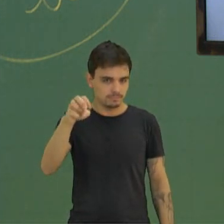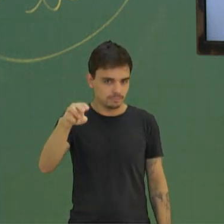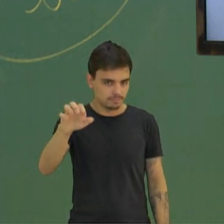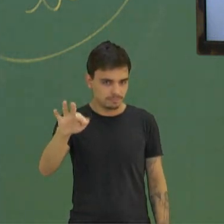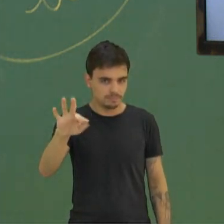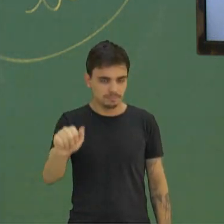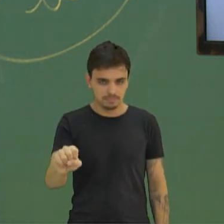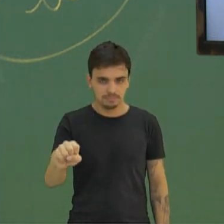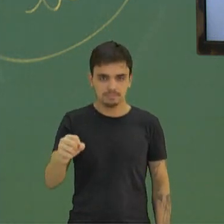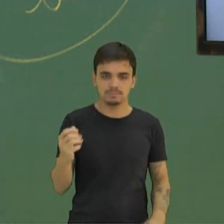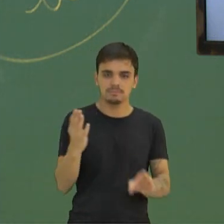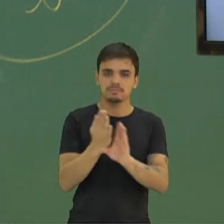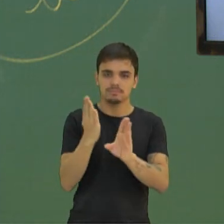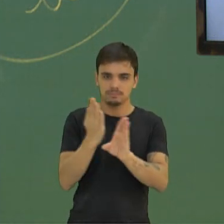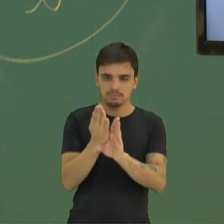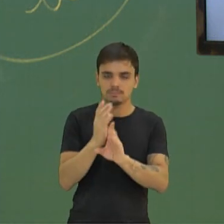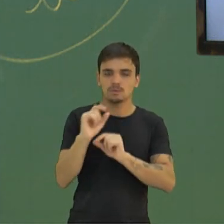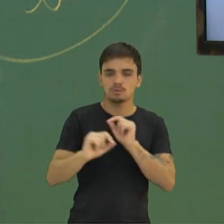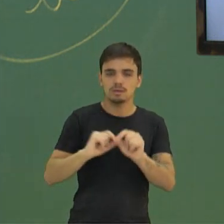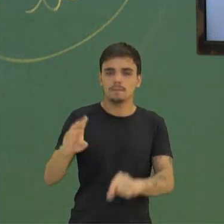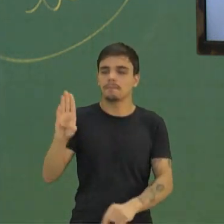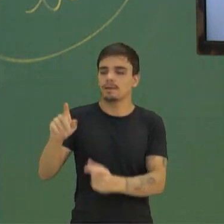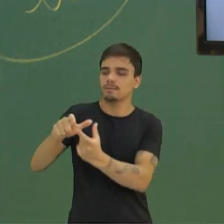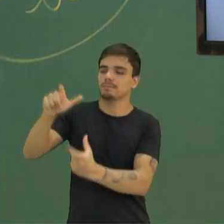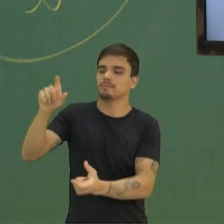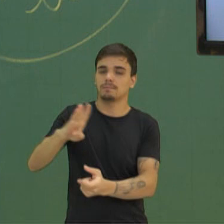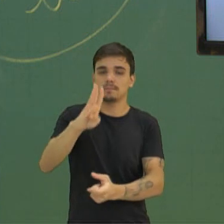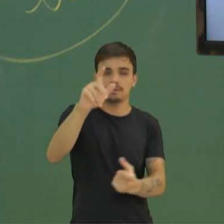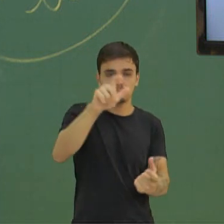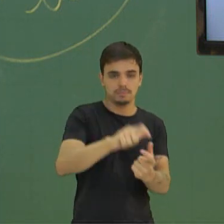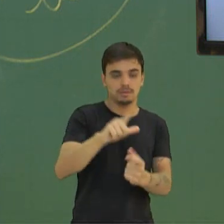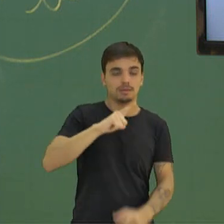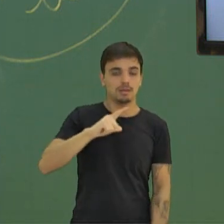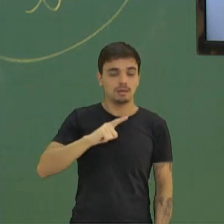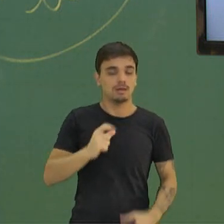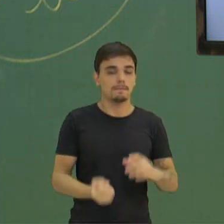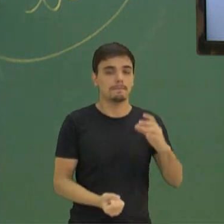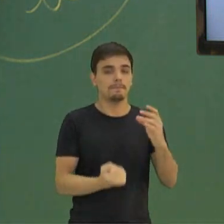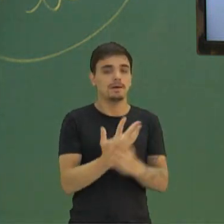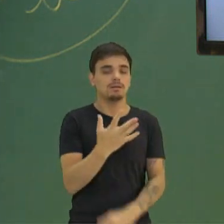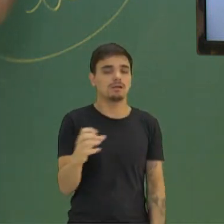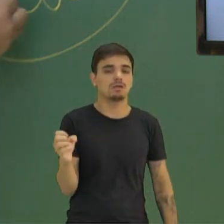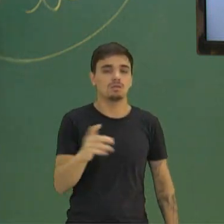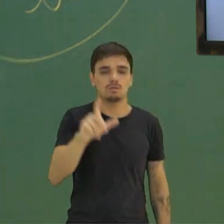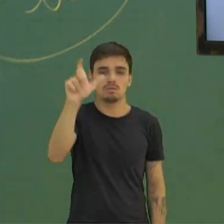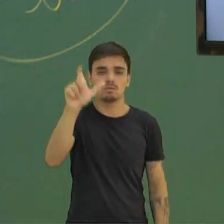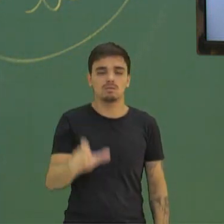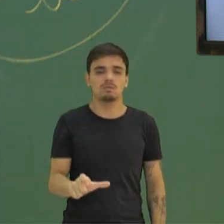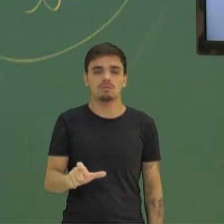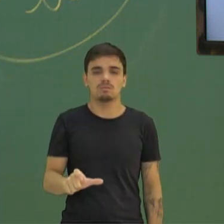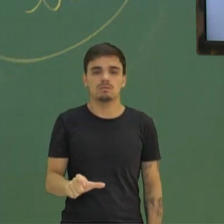aqui ó se encontrarem bezão Bezinho nós teremos a formação de um ser com uma